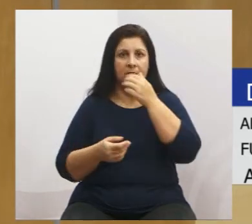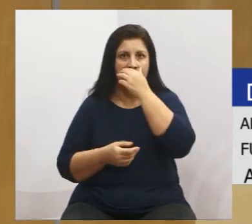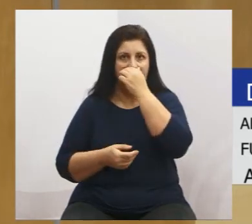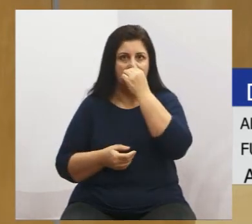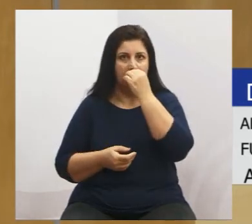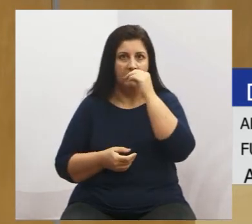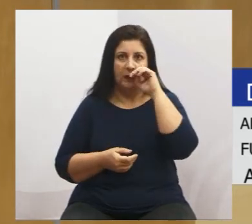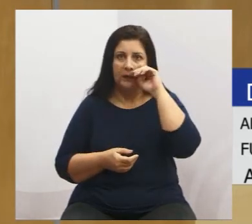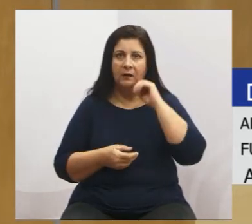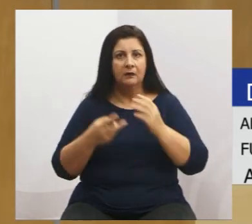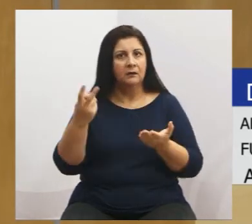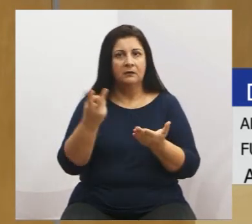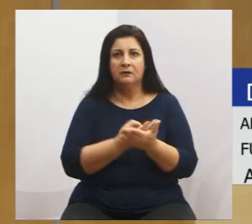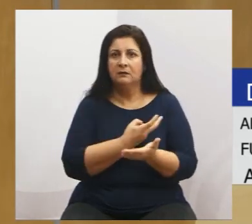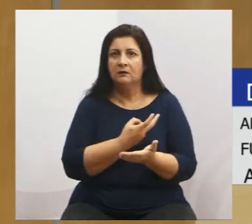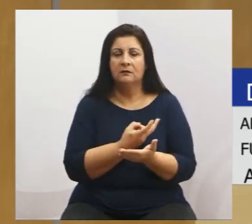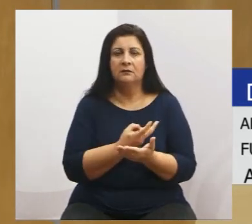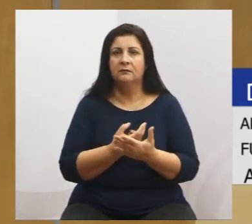É injusto que